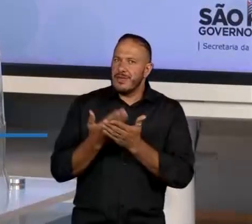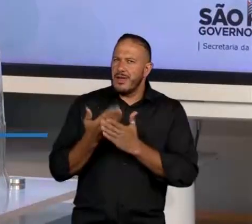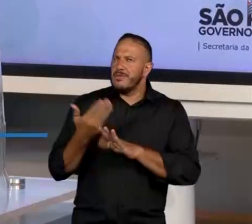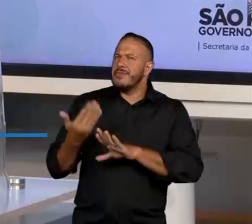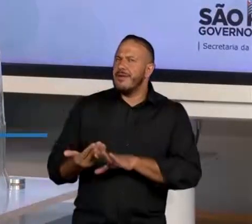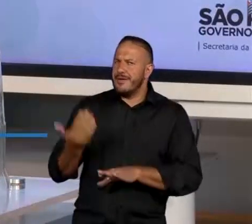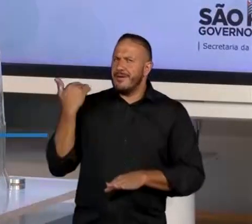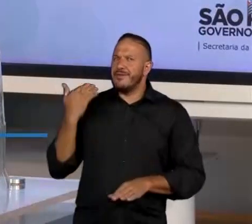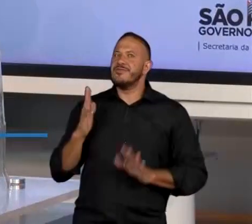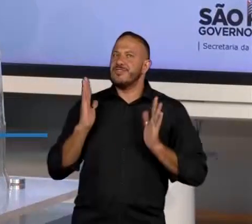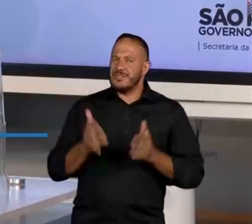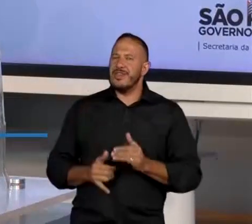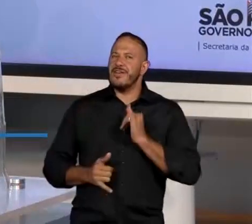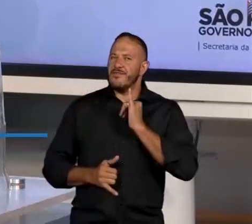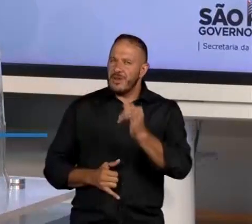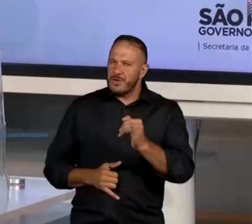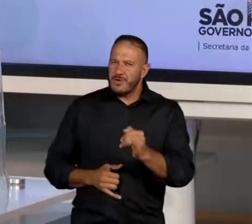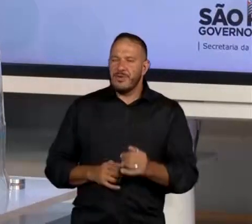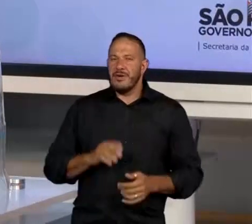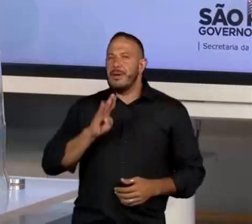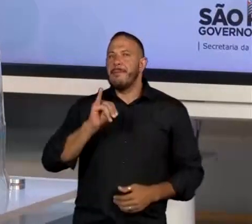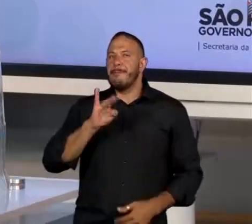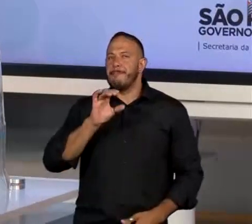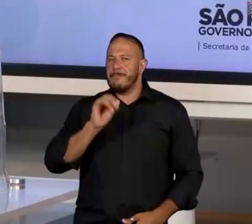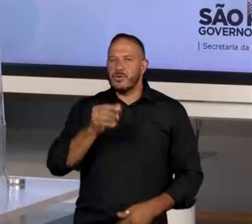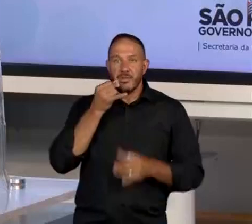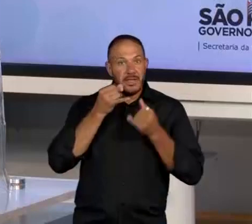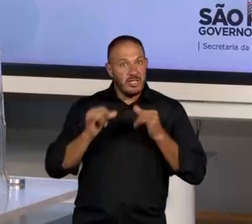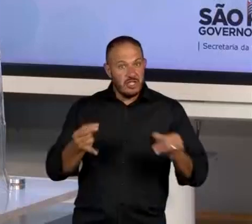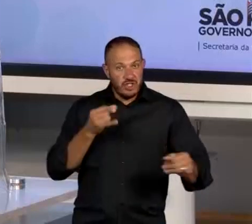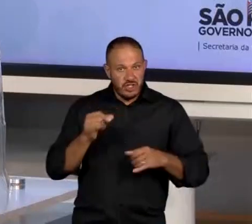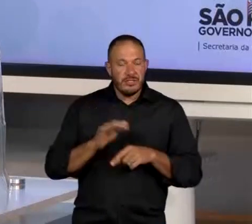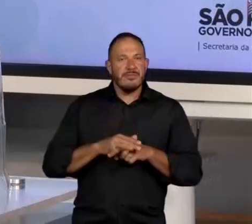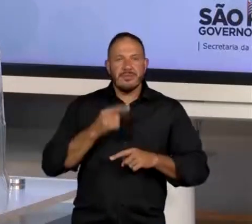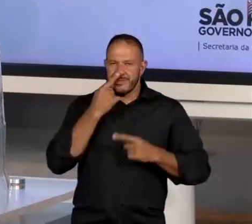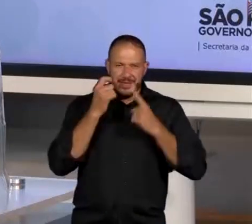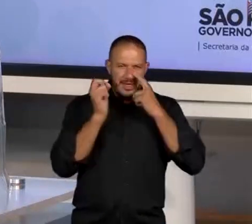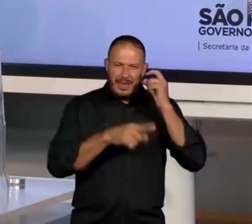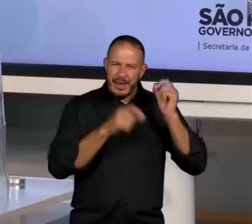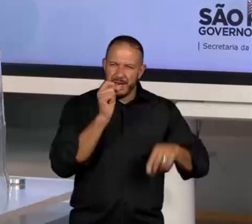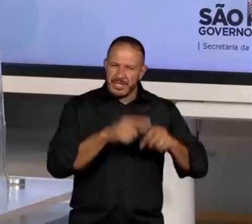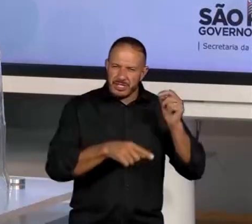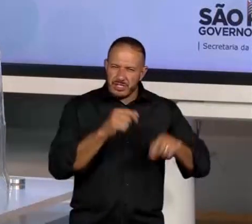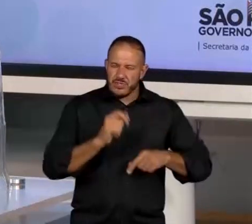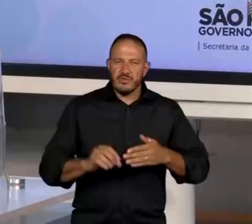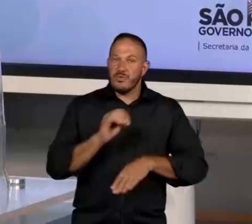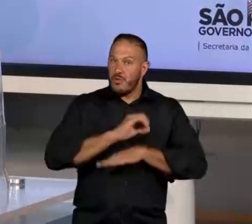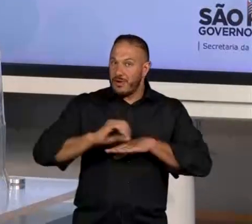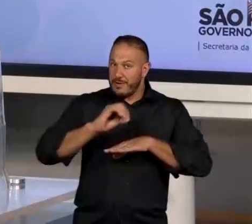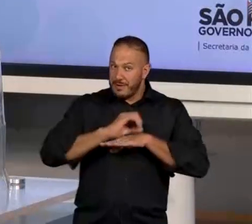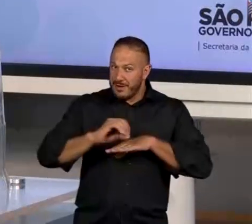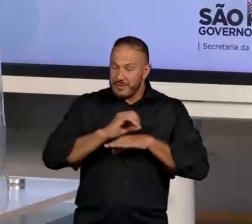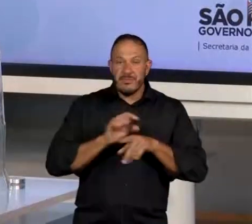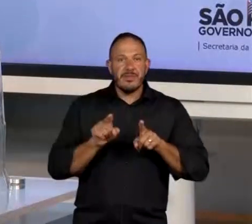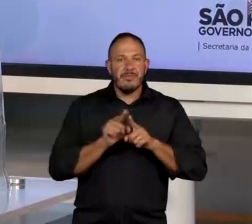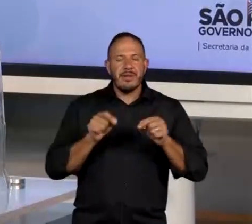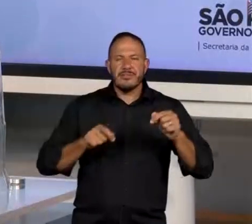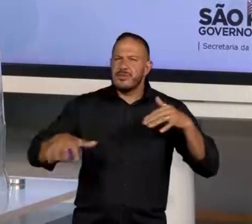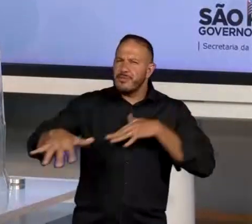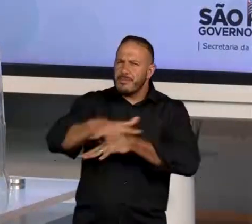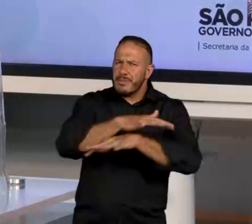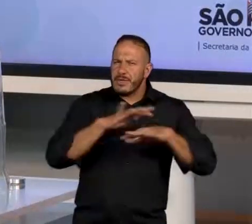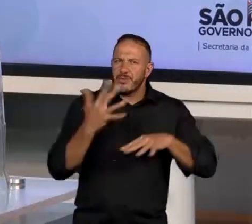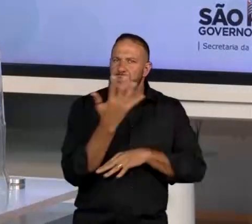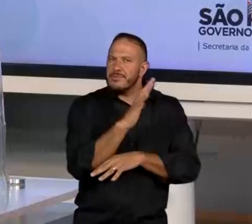já falamos de bioenergia, de aproveitamento de lixo orgânico, de meio ambiente.